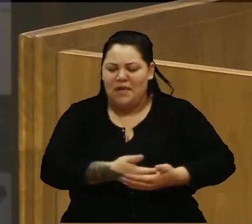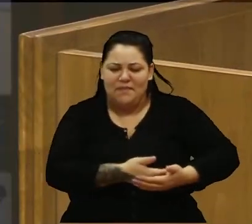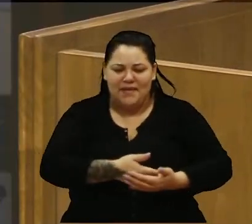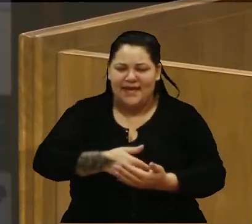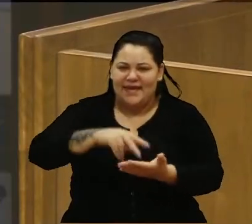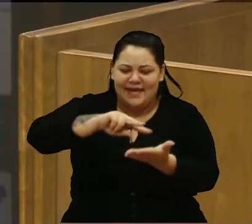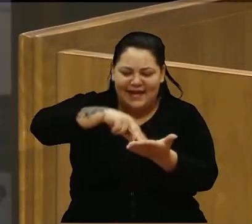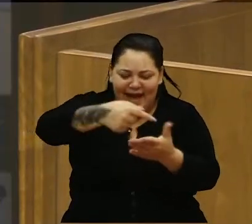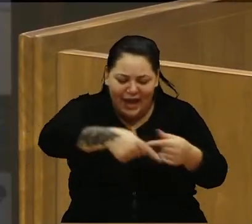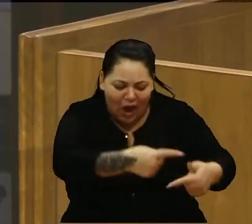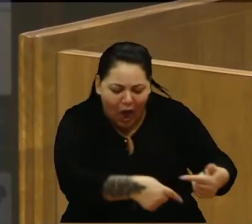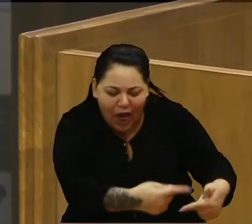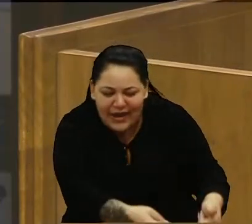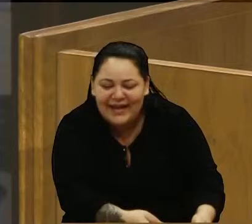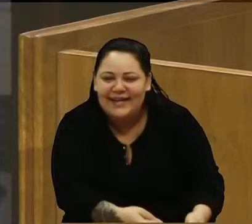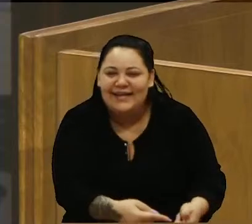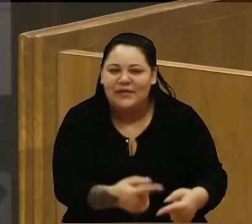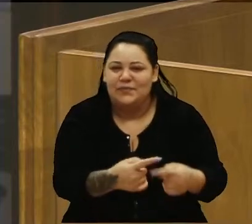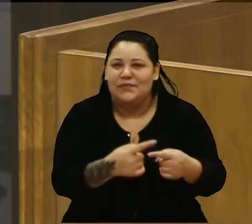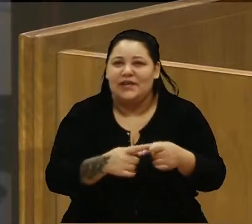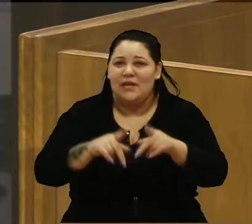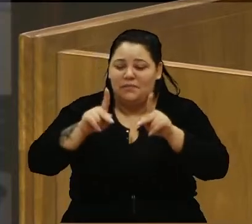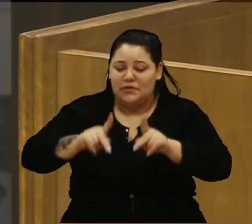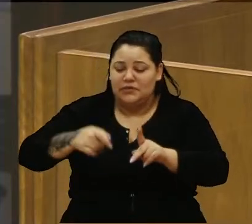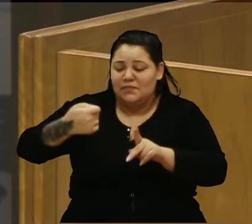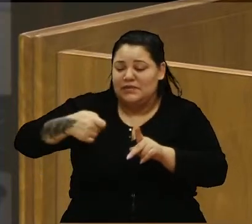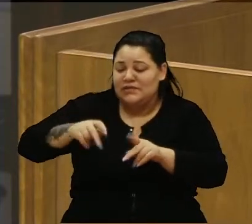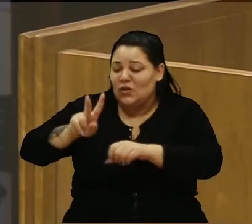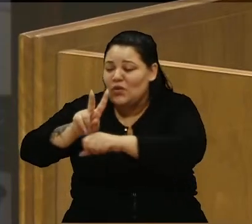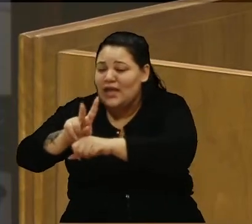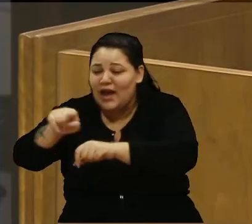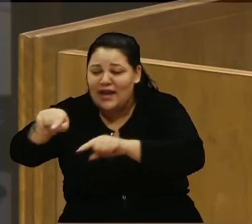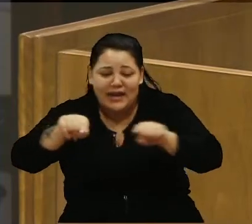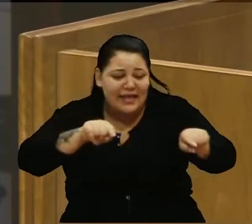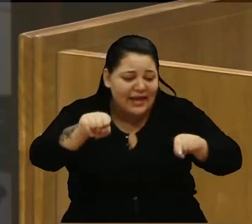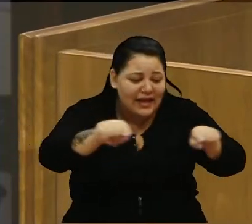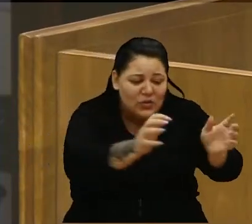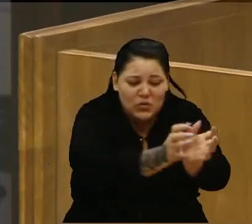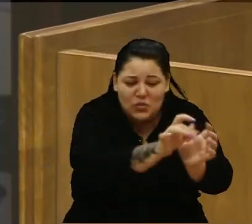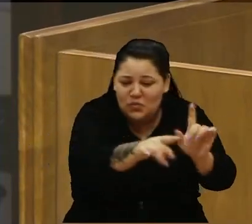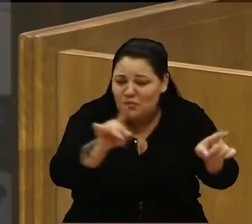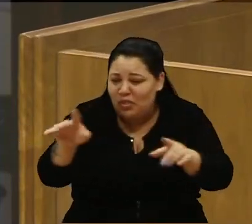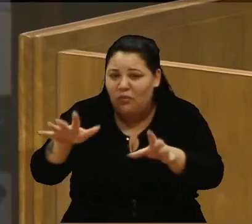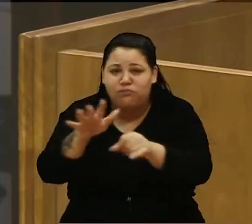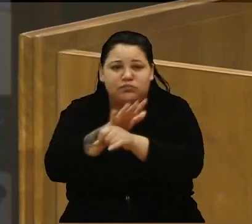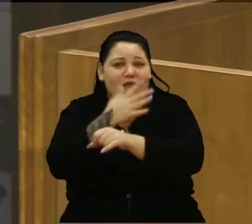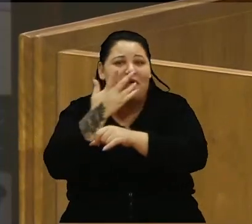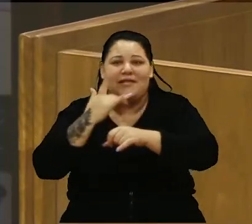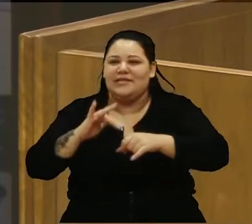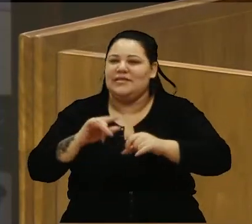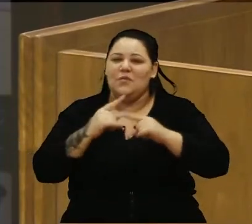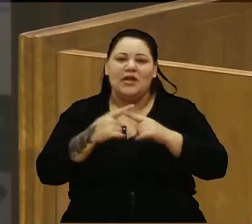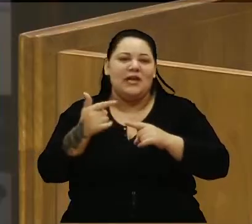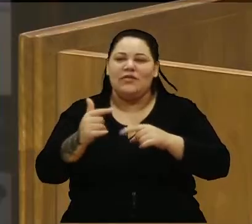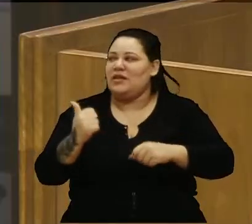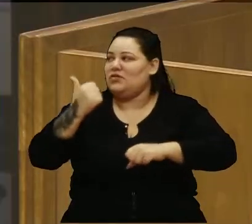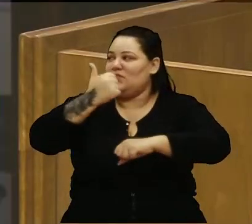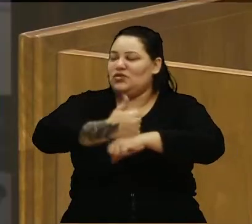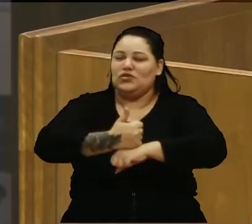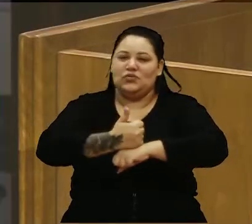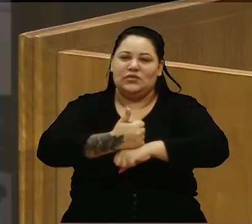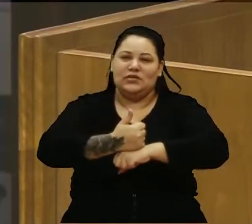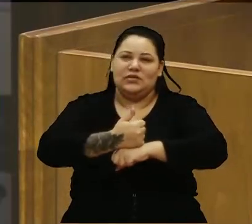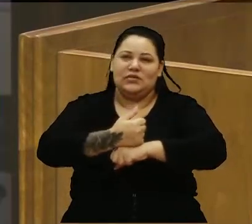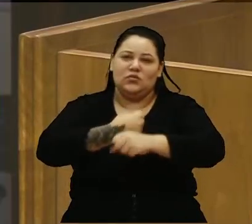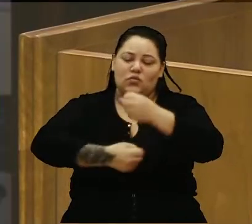um colchonete, porque aquela pessoa tem que cuidar da turma dela e de outra, porque não tem substitutas. Do ano passado